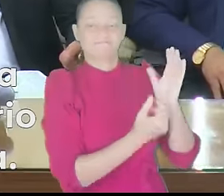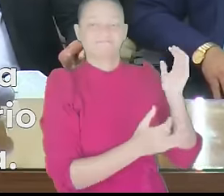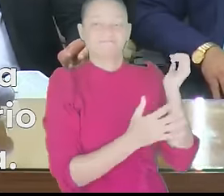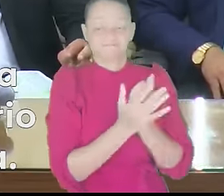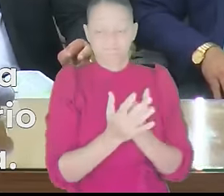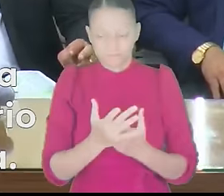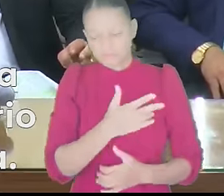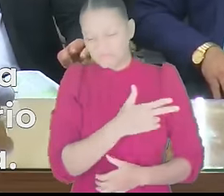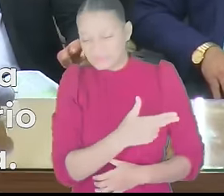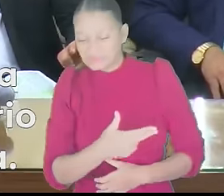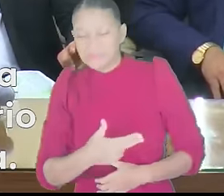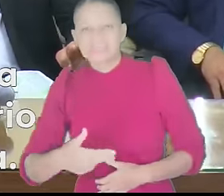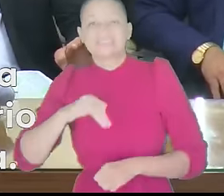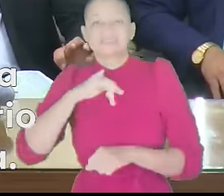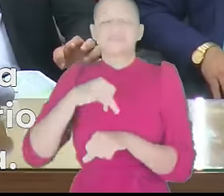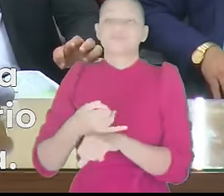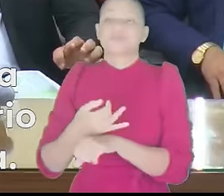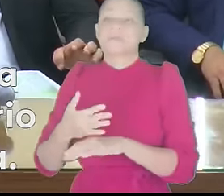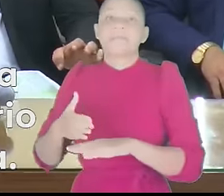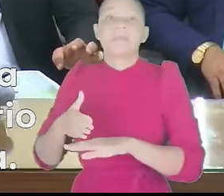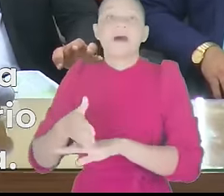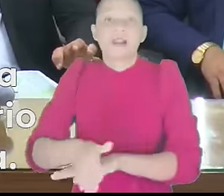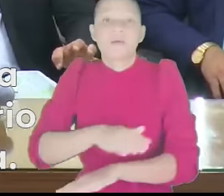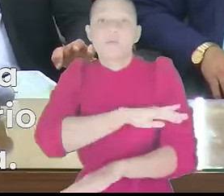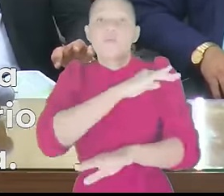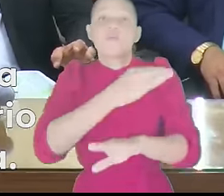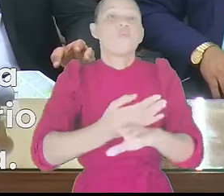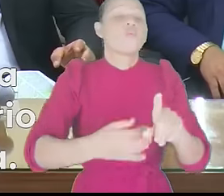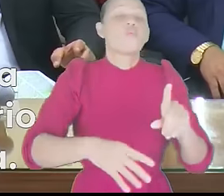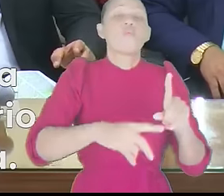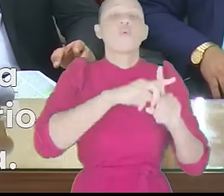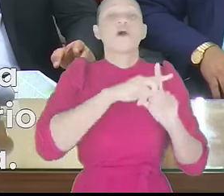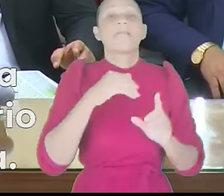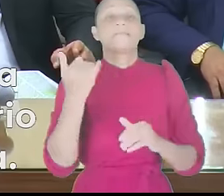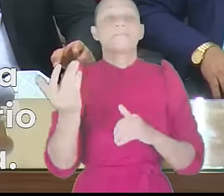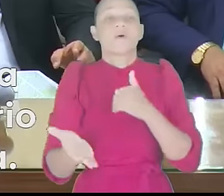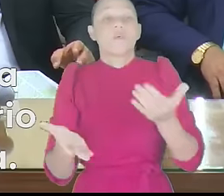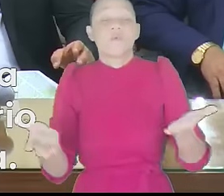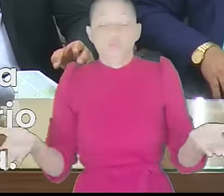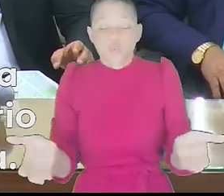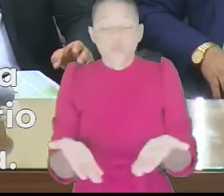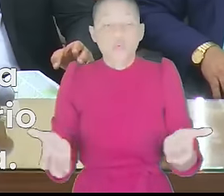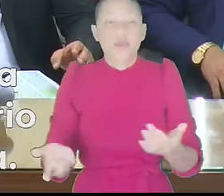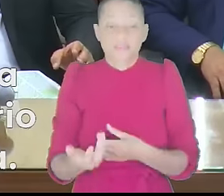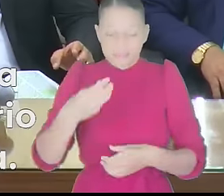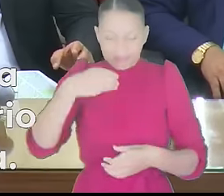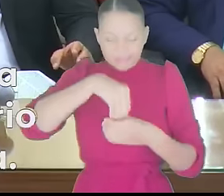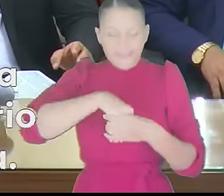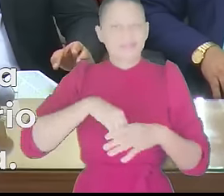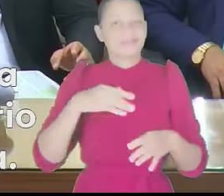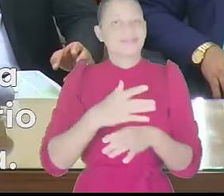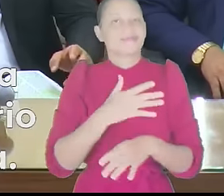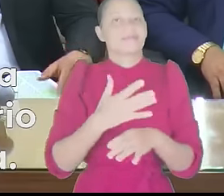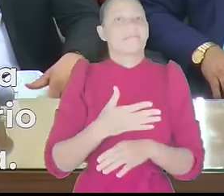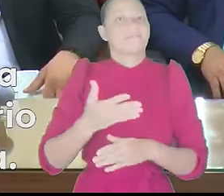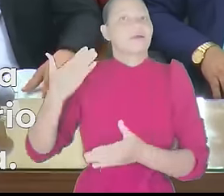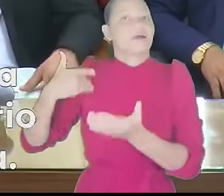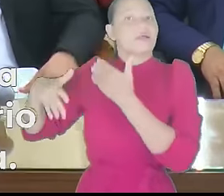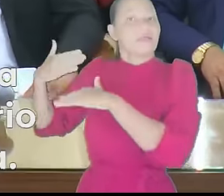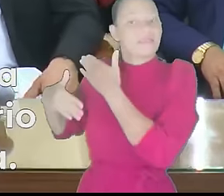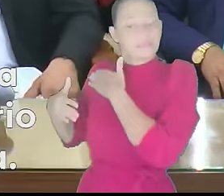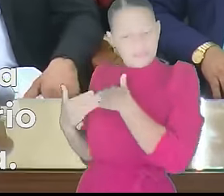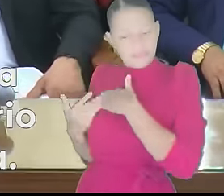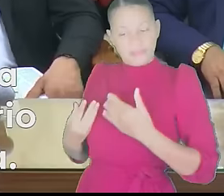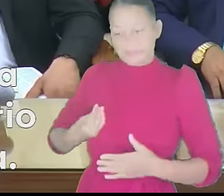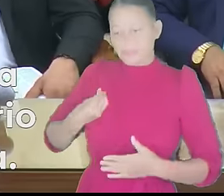pela porta de Jerusalém para ir para o Calvário. O Calvário ficava fora. Hoje o Calvário fica dentro da cidade. Mas no tempo de Jesus, o